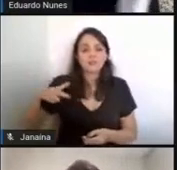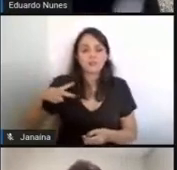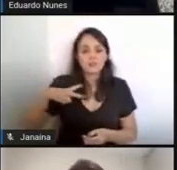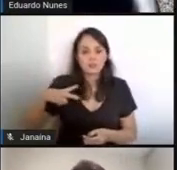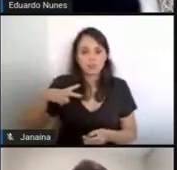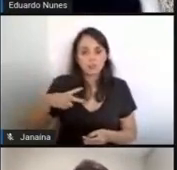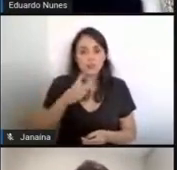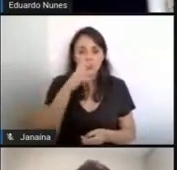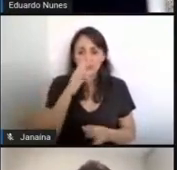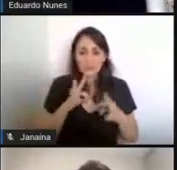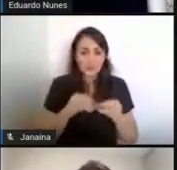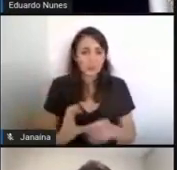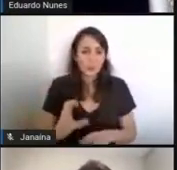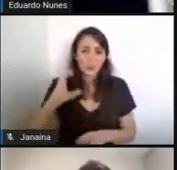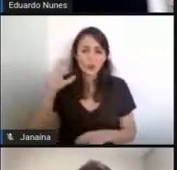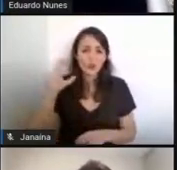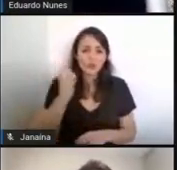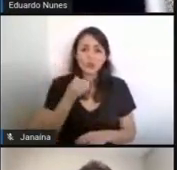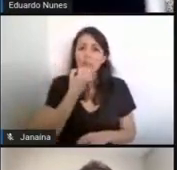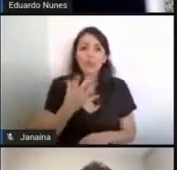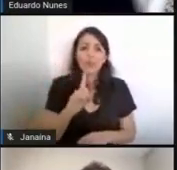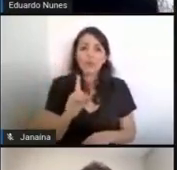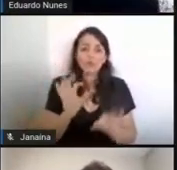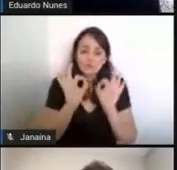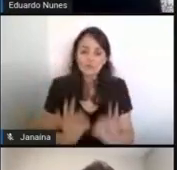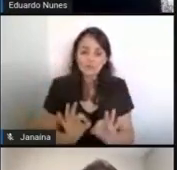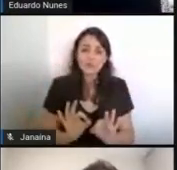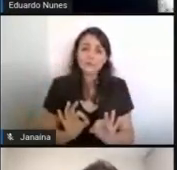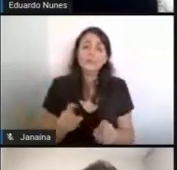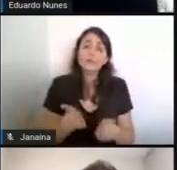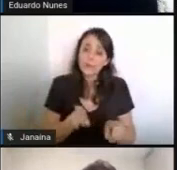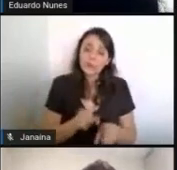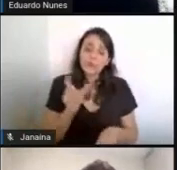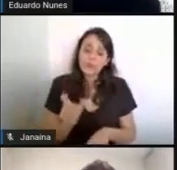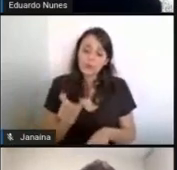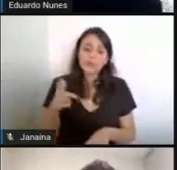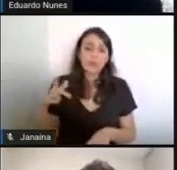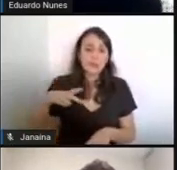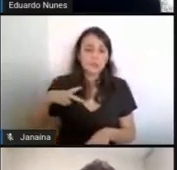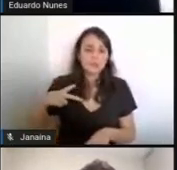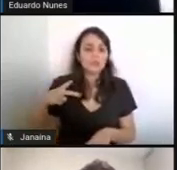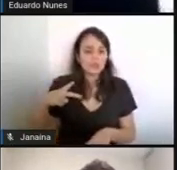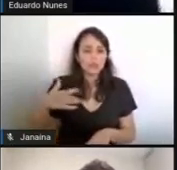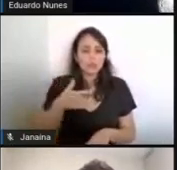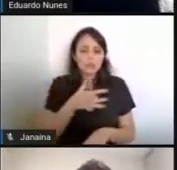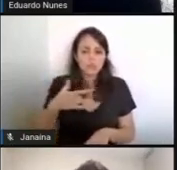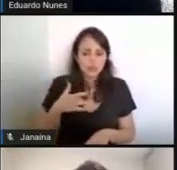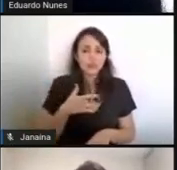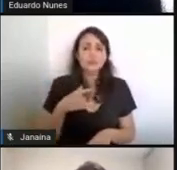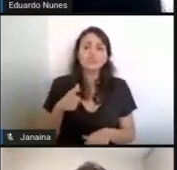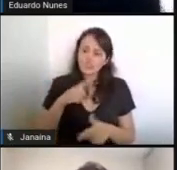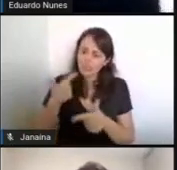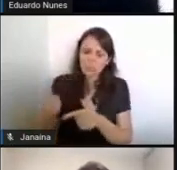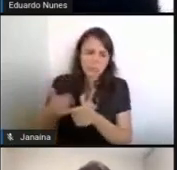omite-se, de forma propositada também, os principais problemas que os planos de saúde possuem, né? Para se passar uma imagem de que o